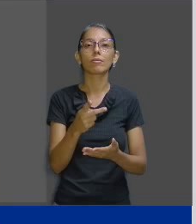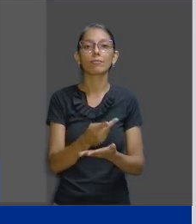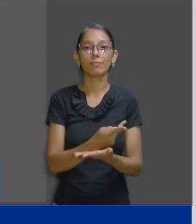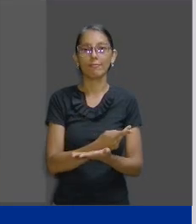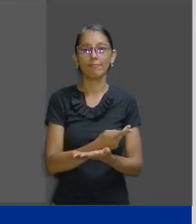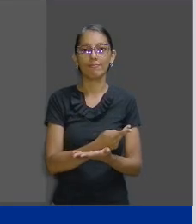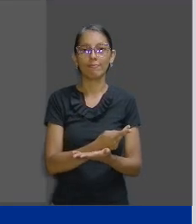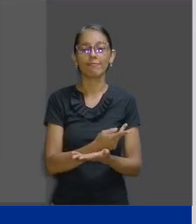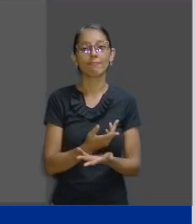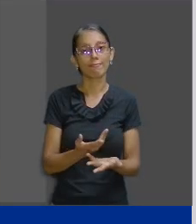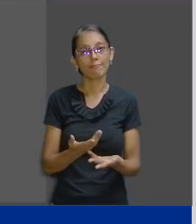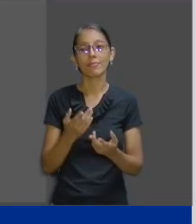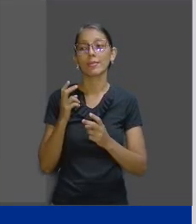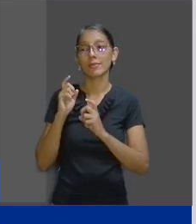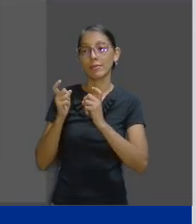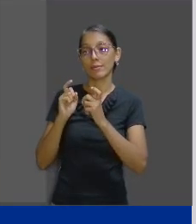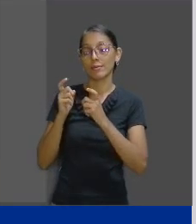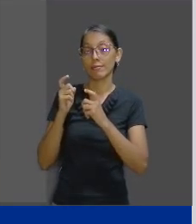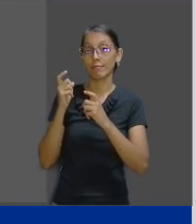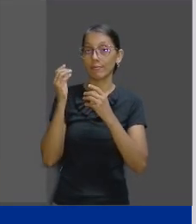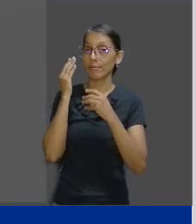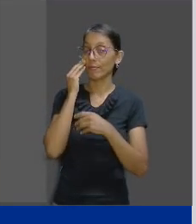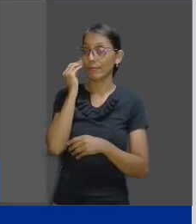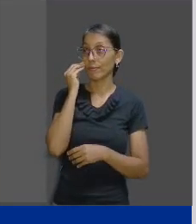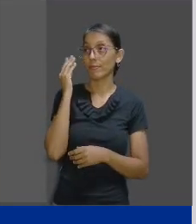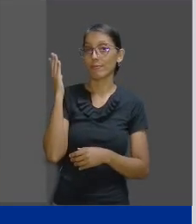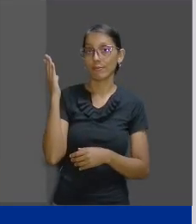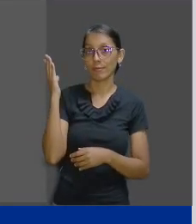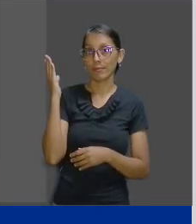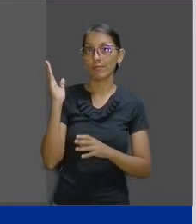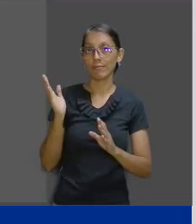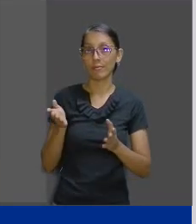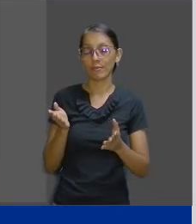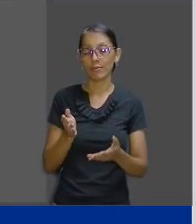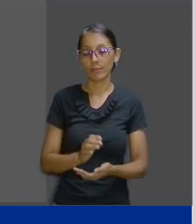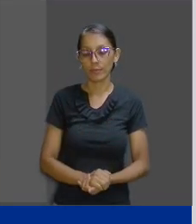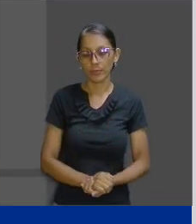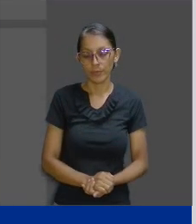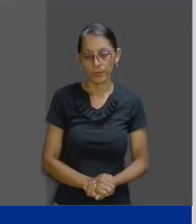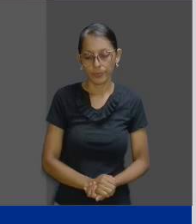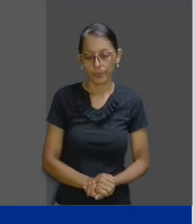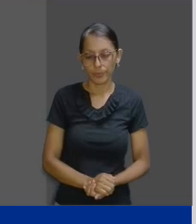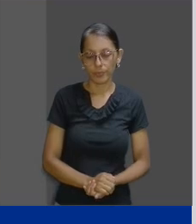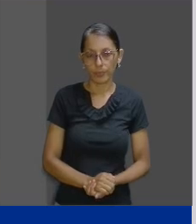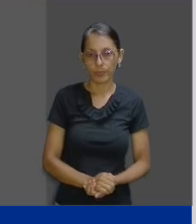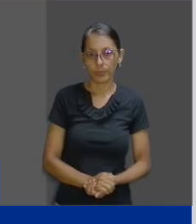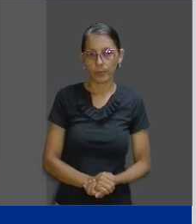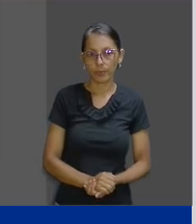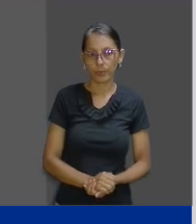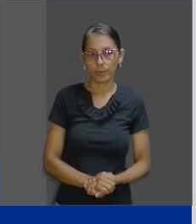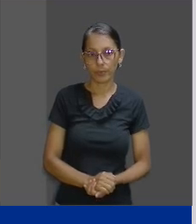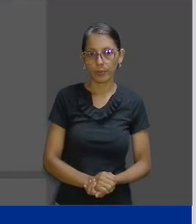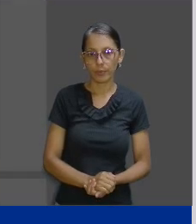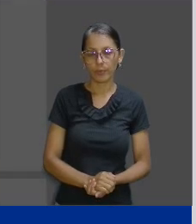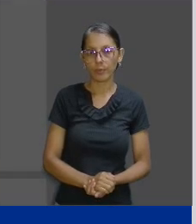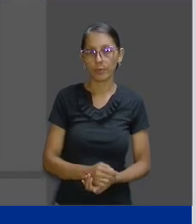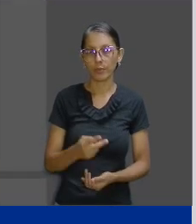Esse diálogo deixa claro que o candidato sabia do que se tratava. Passemos ao